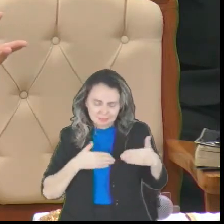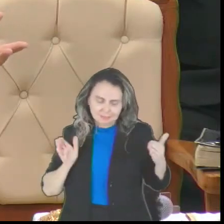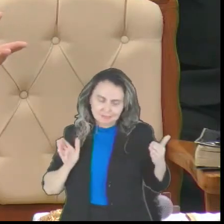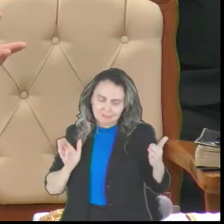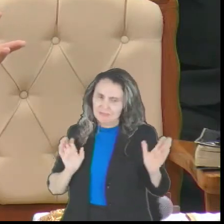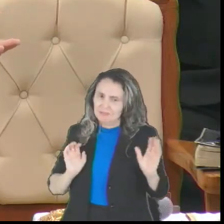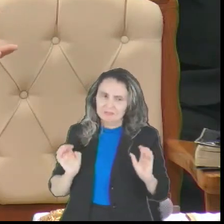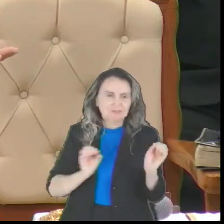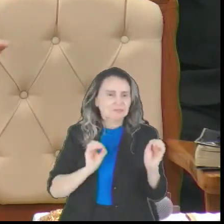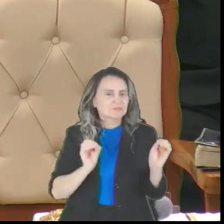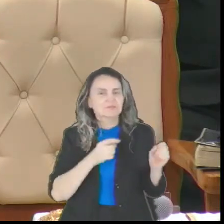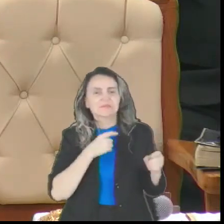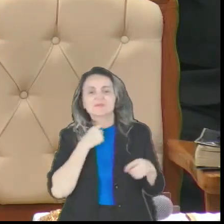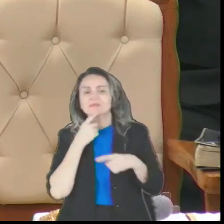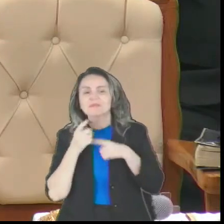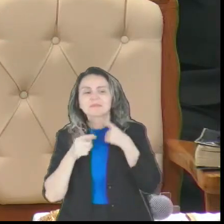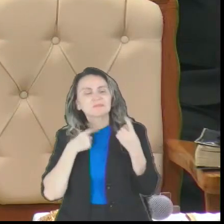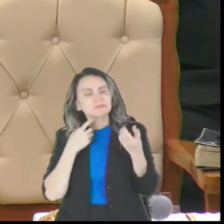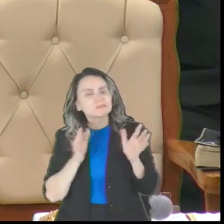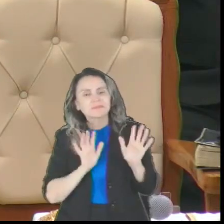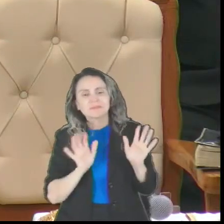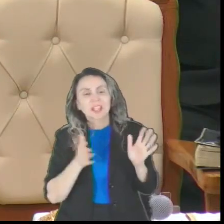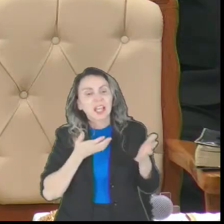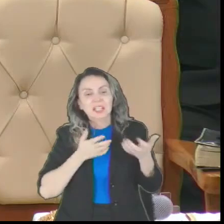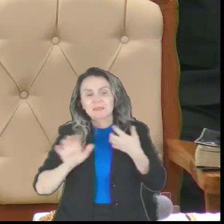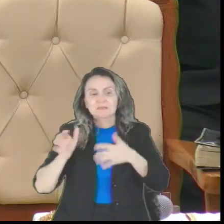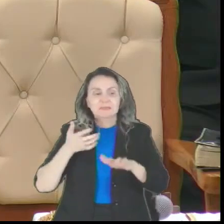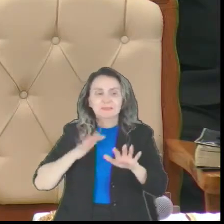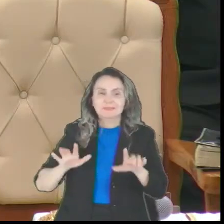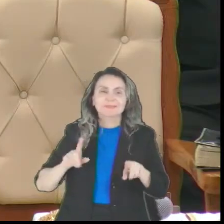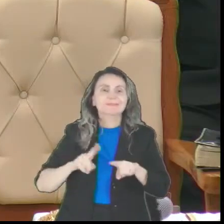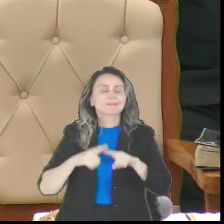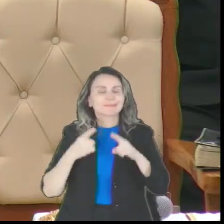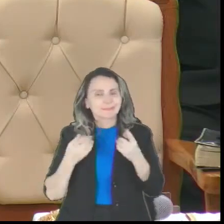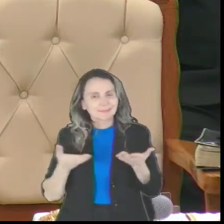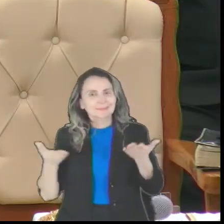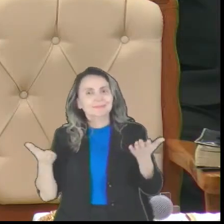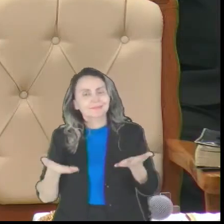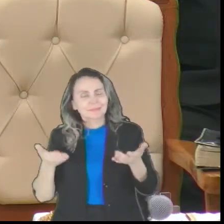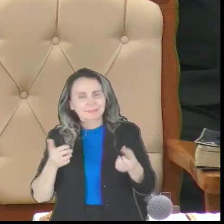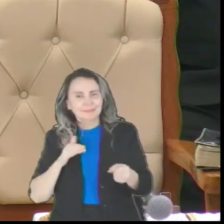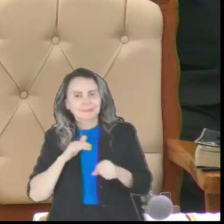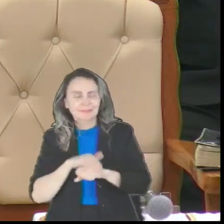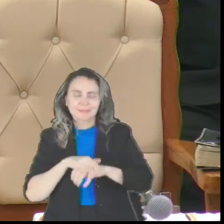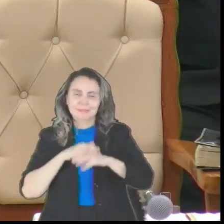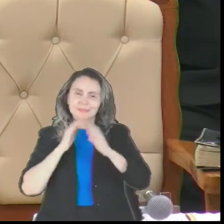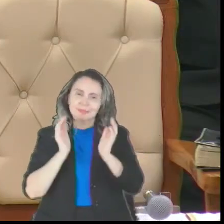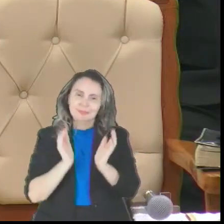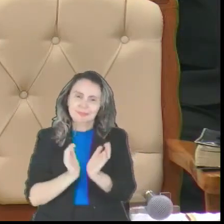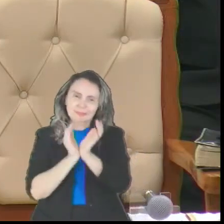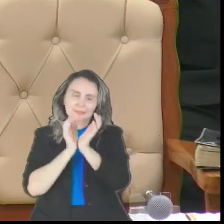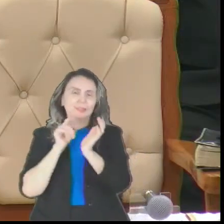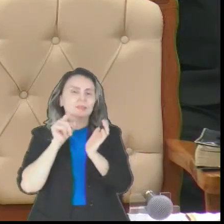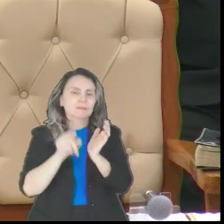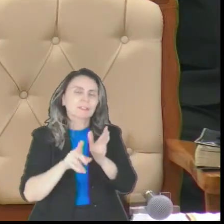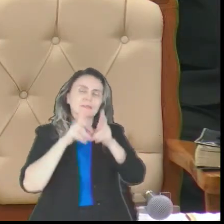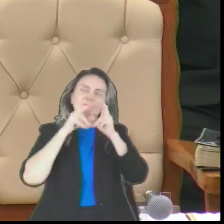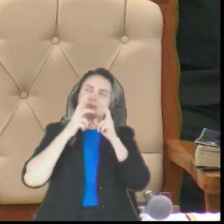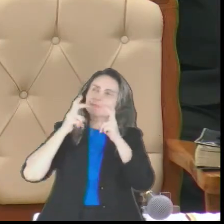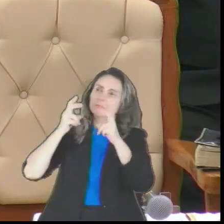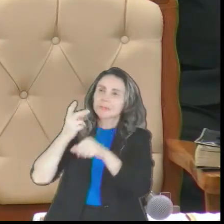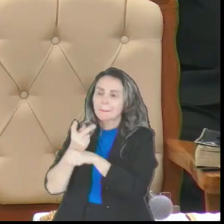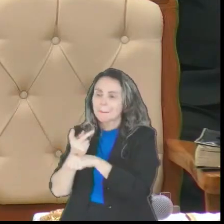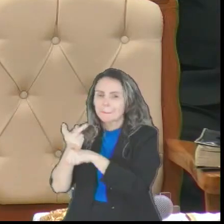para contar as suas necessidades, nunca mais. Mas nesta noite, nesta santa ceia, invoque, procure a